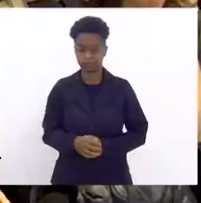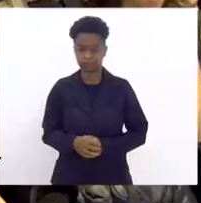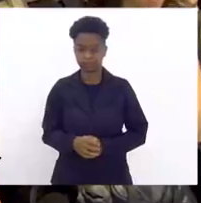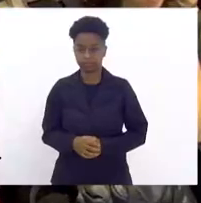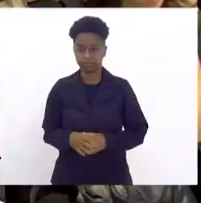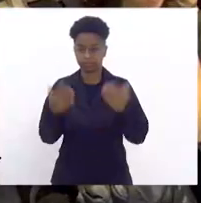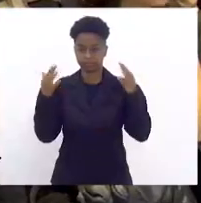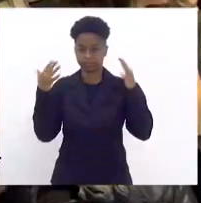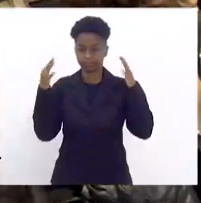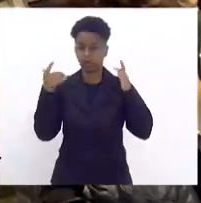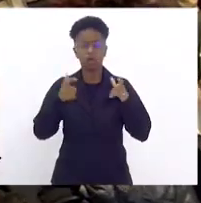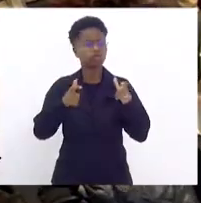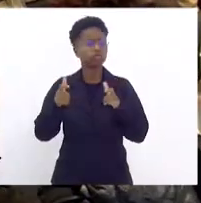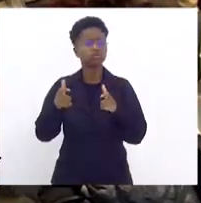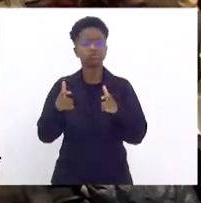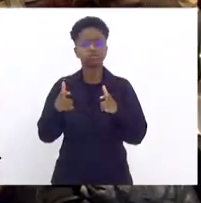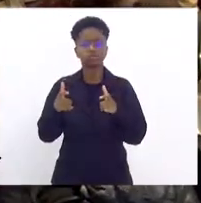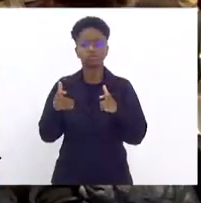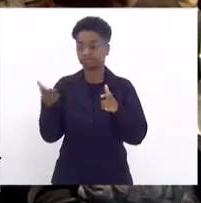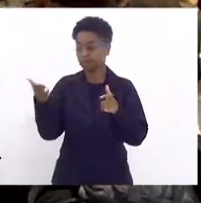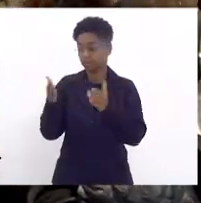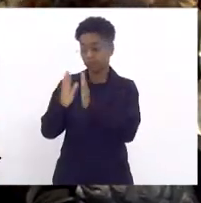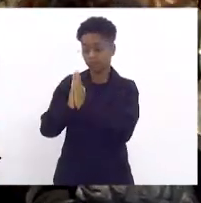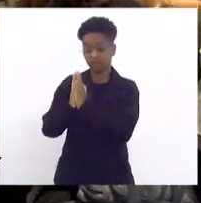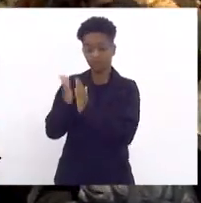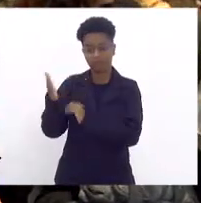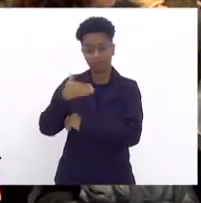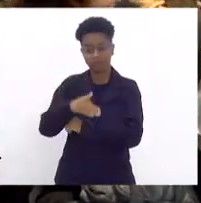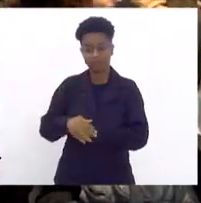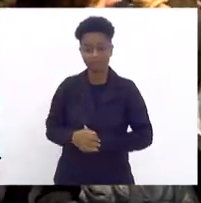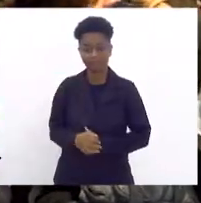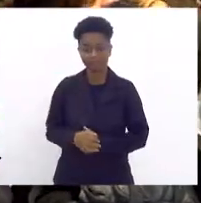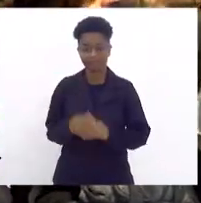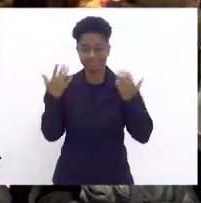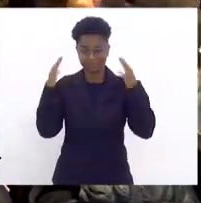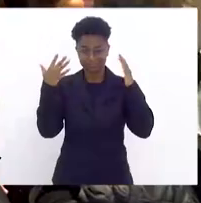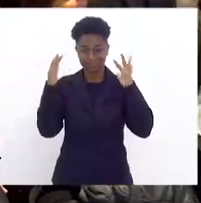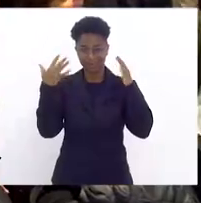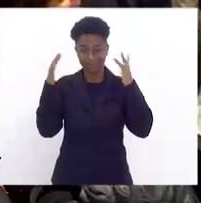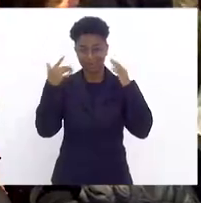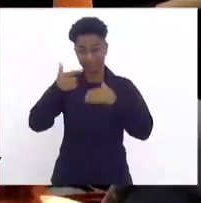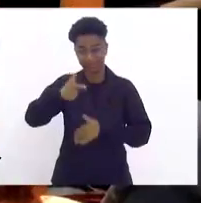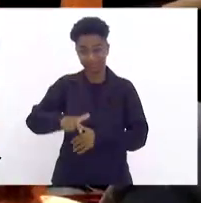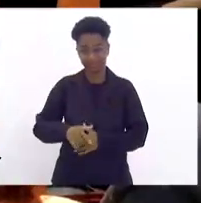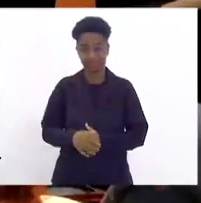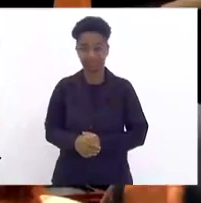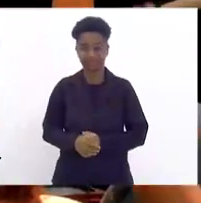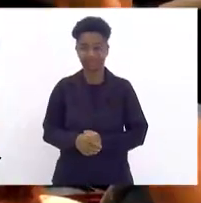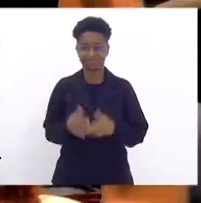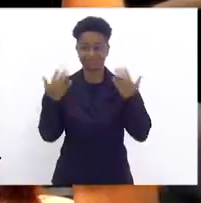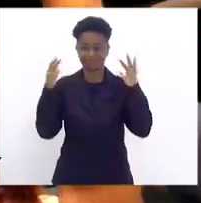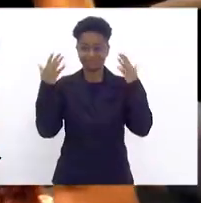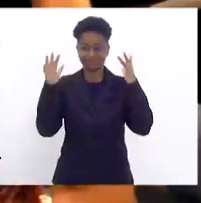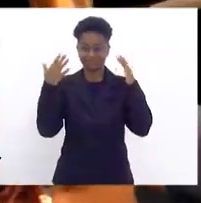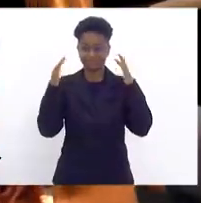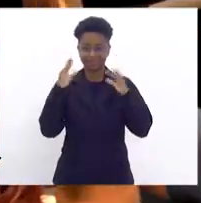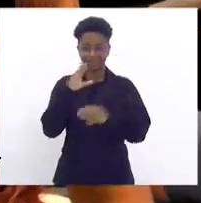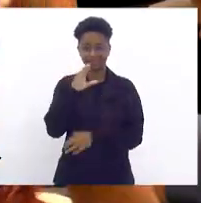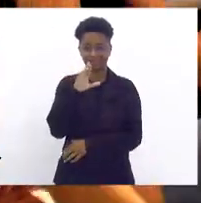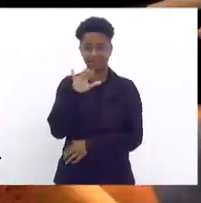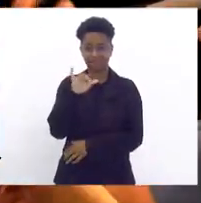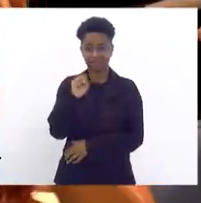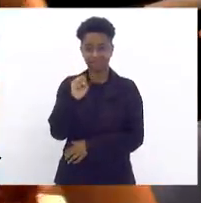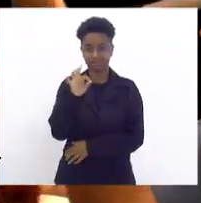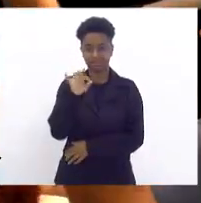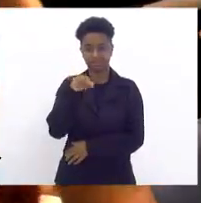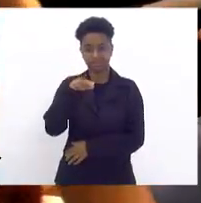Cadê promotor daqui por favor salva de palmas então mais uma vez para Dra Cristina do